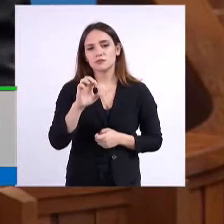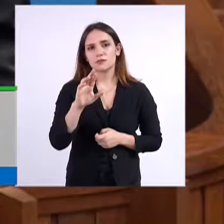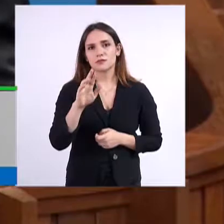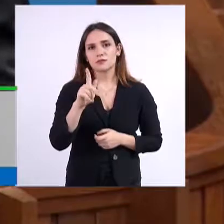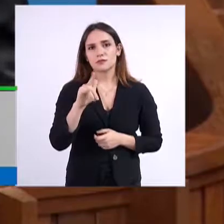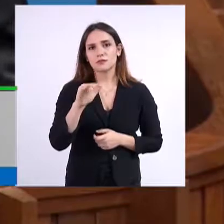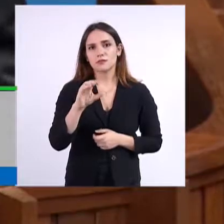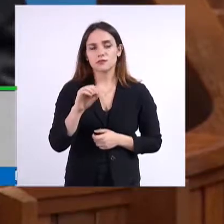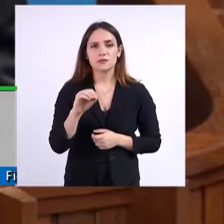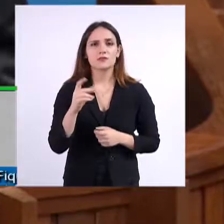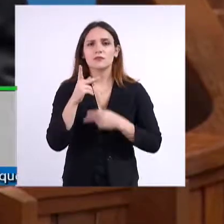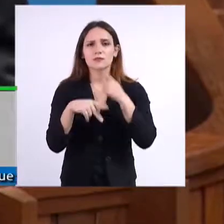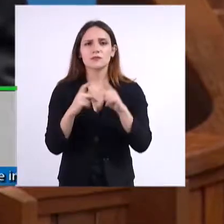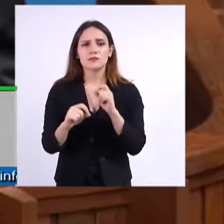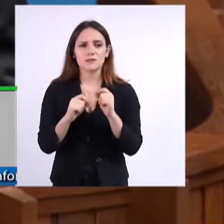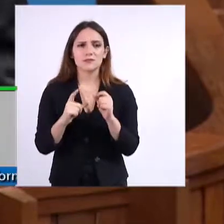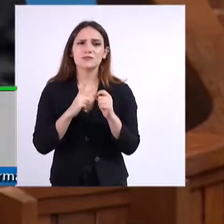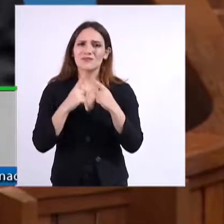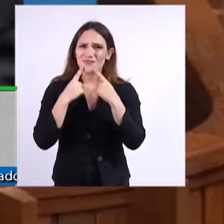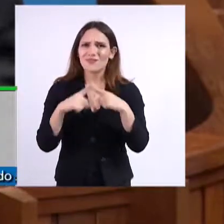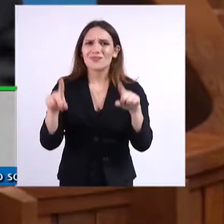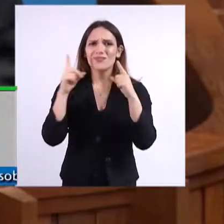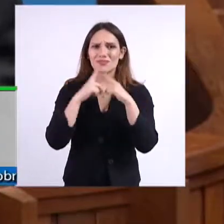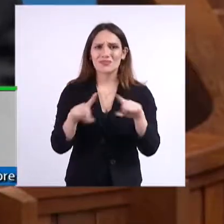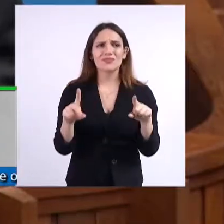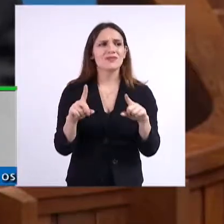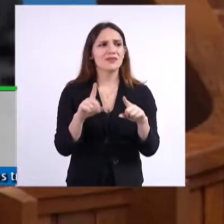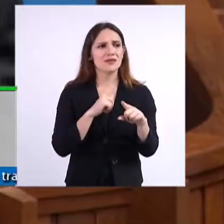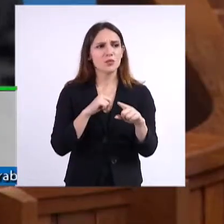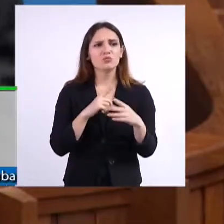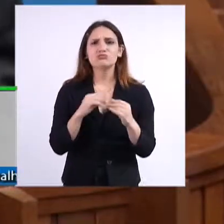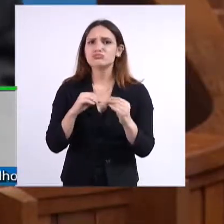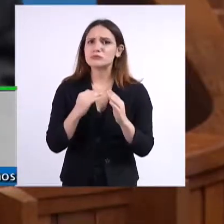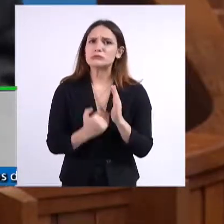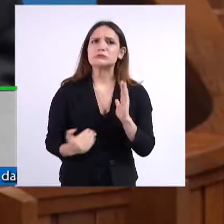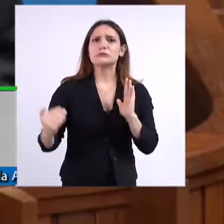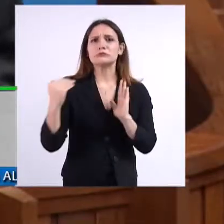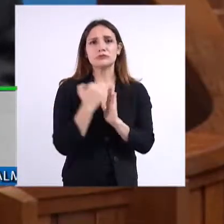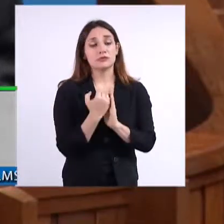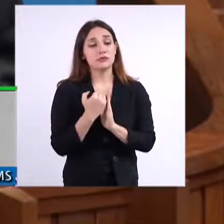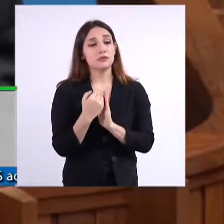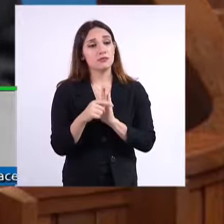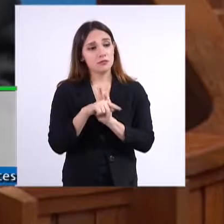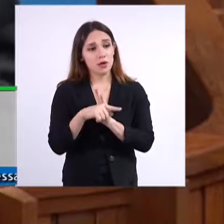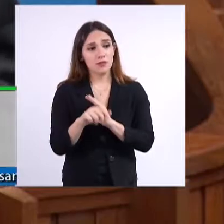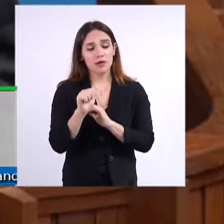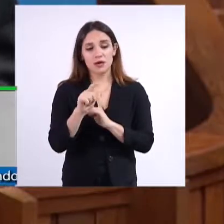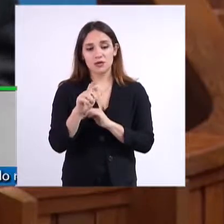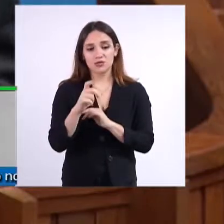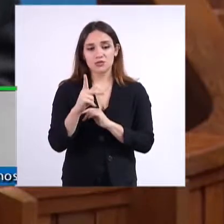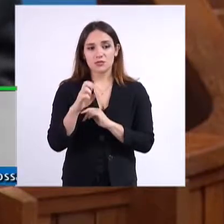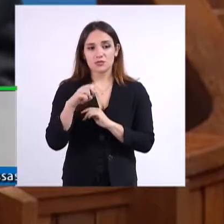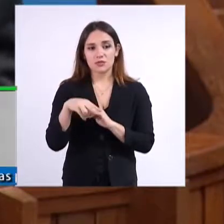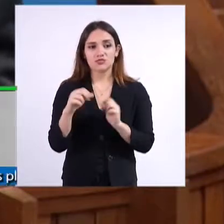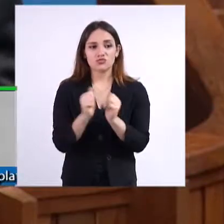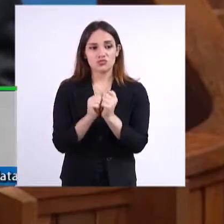a demanda sobre reclamações do faturamento realizada pela AGPEM em convênio com a ANEEL,